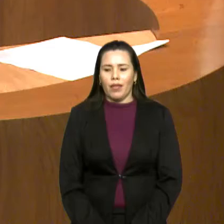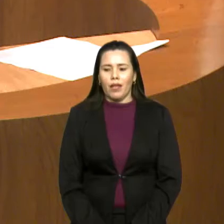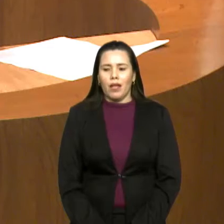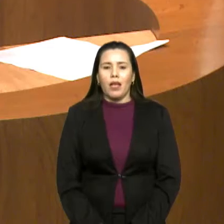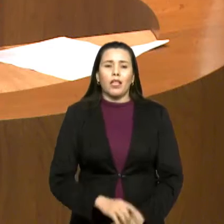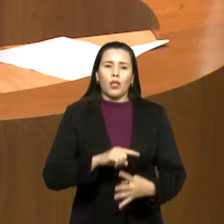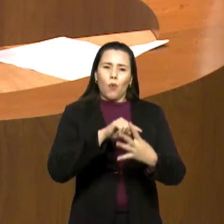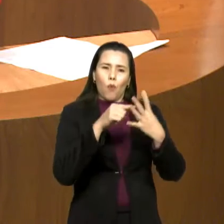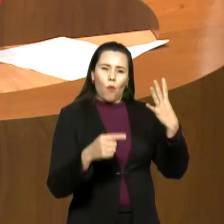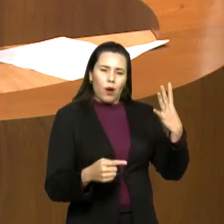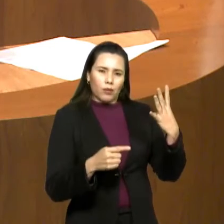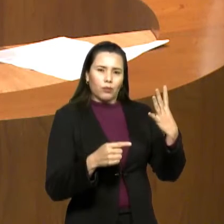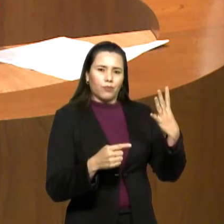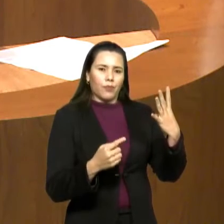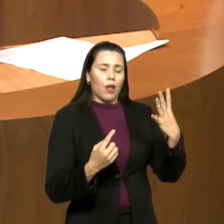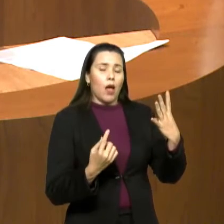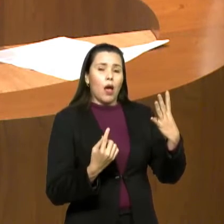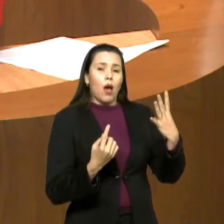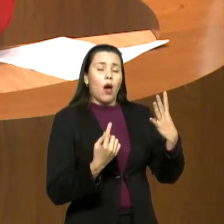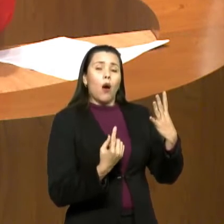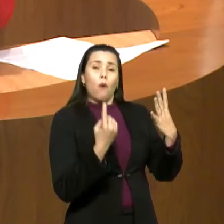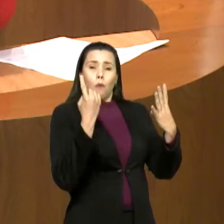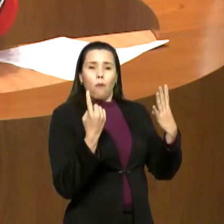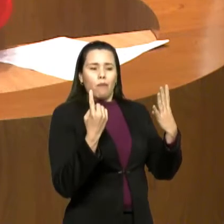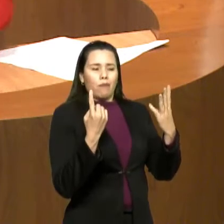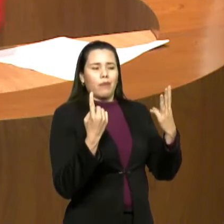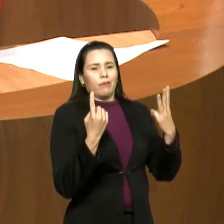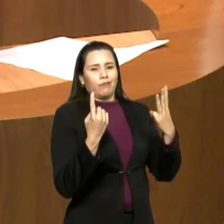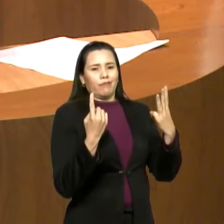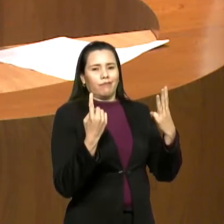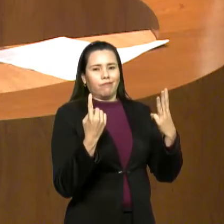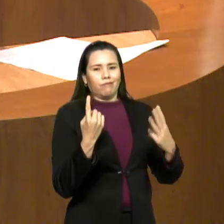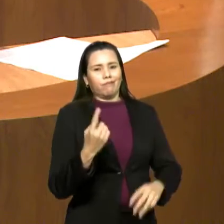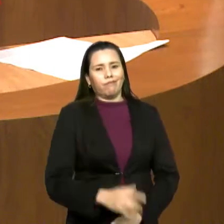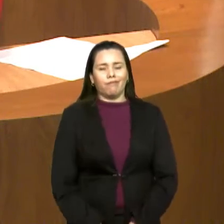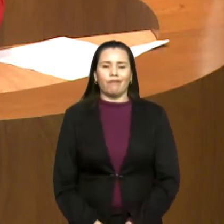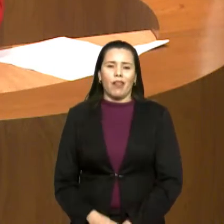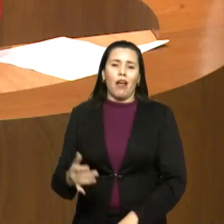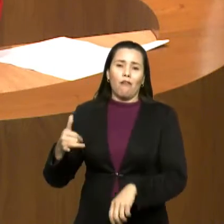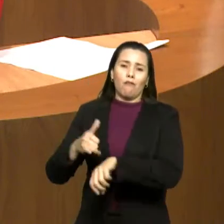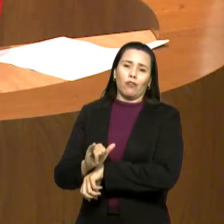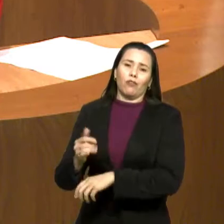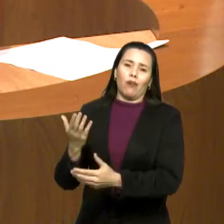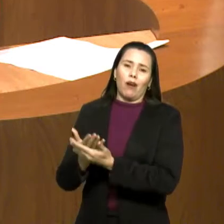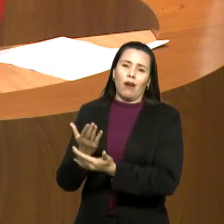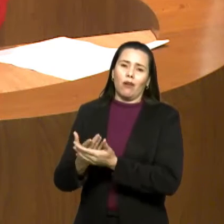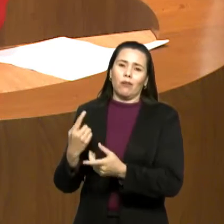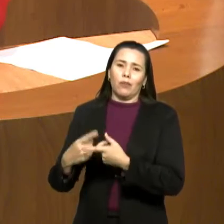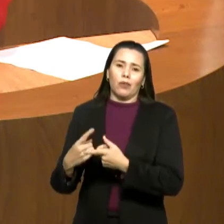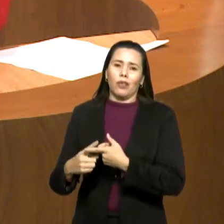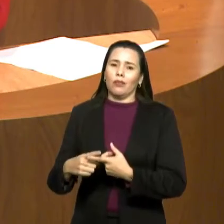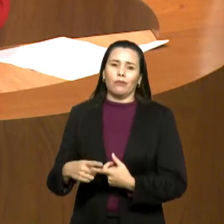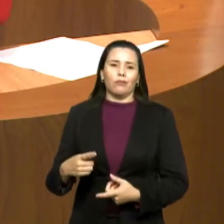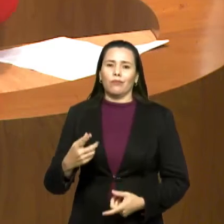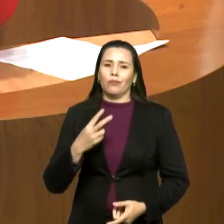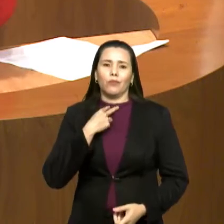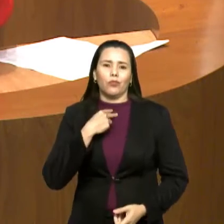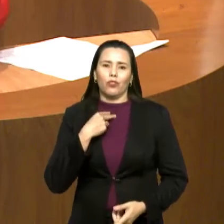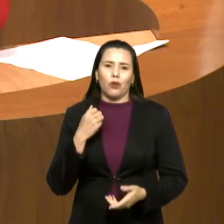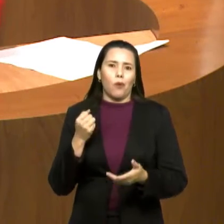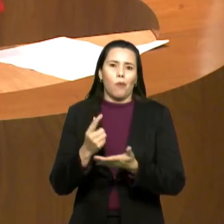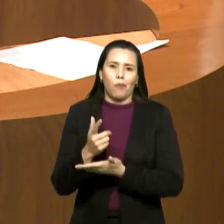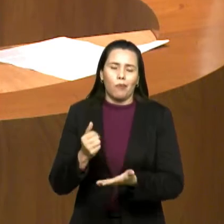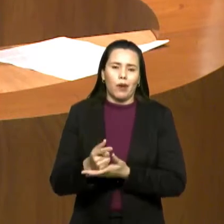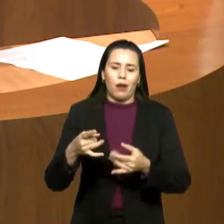absorventes uma em cada quatro brasileiras já faltou a aula por não ter condições de comprar o absorvente